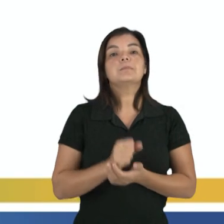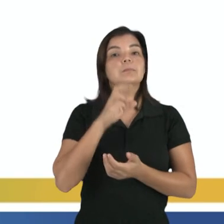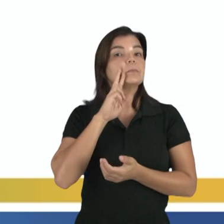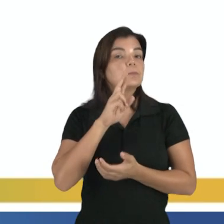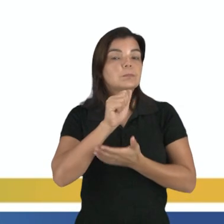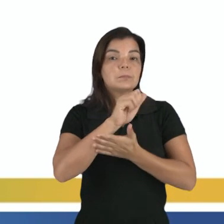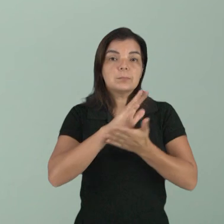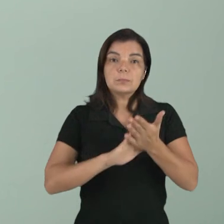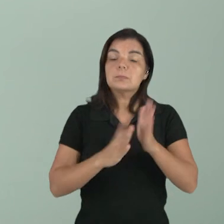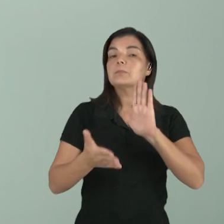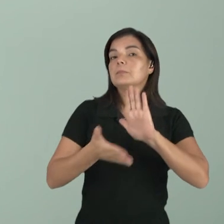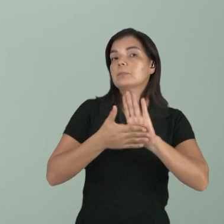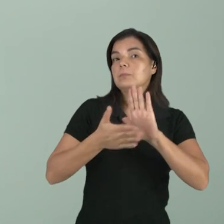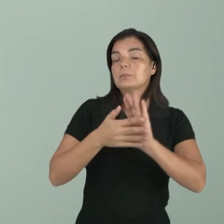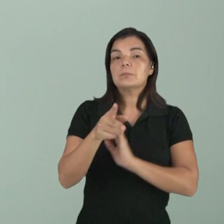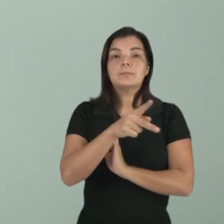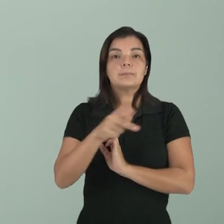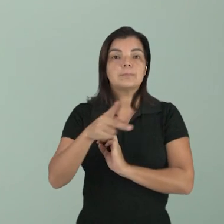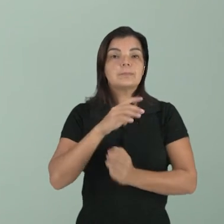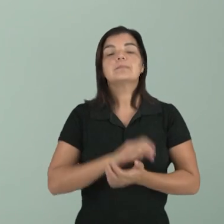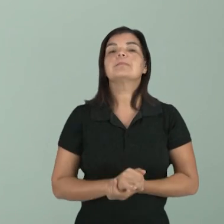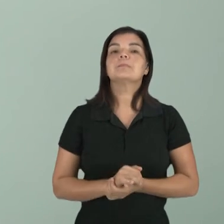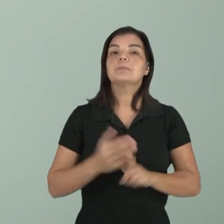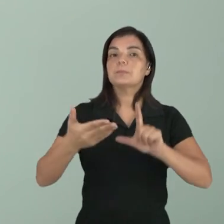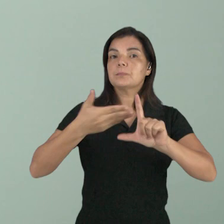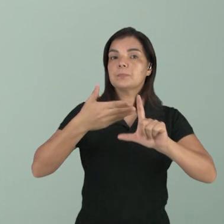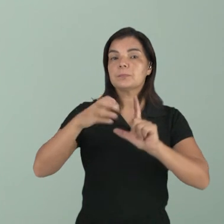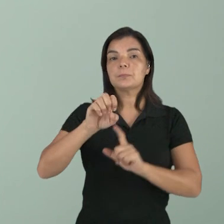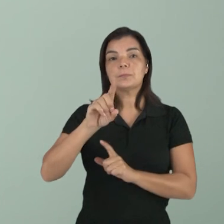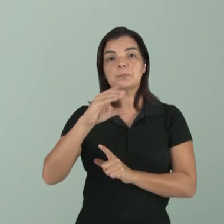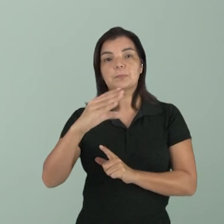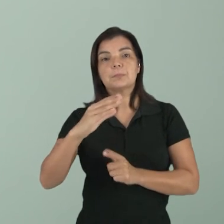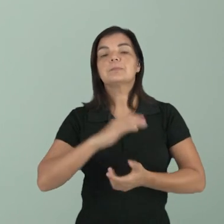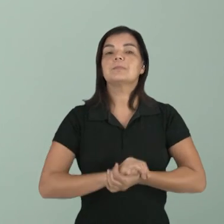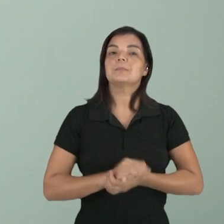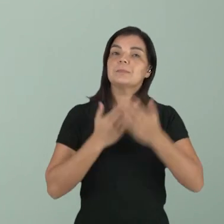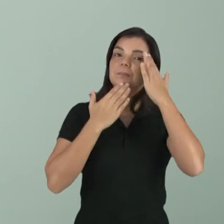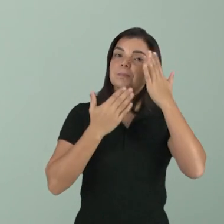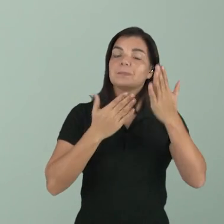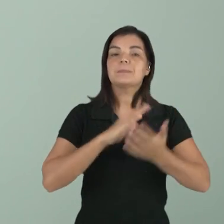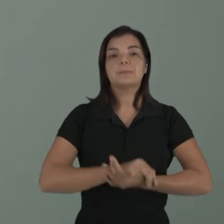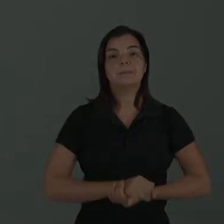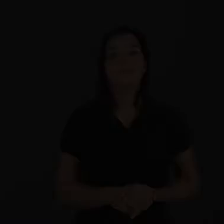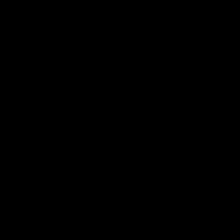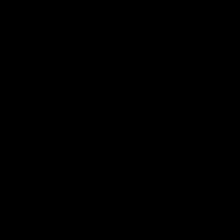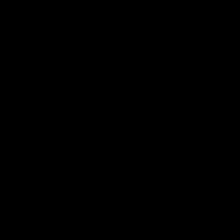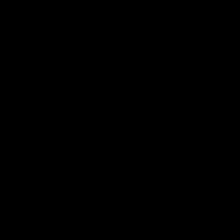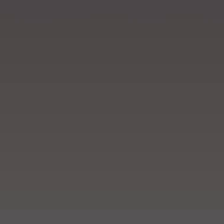atividades propostas pelo seu professor e acesse a nossa plataforma Eduque. Obrigada!